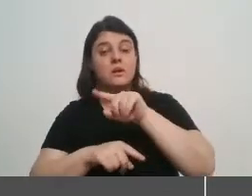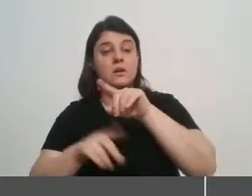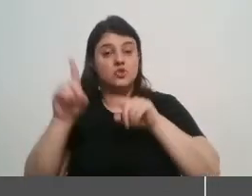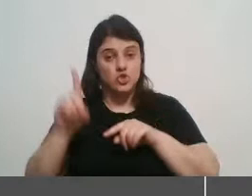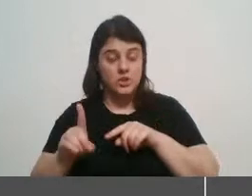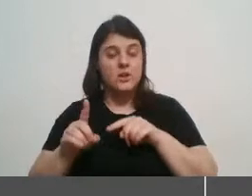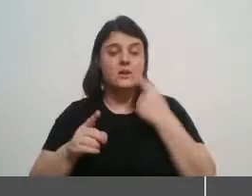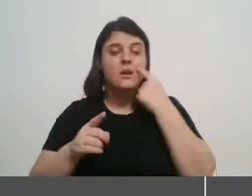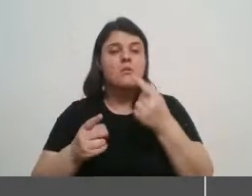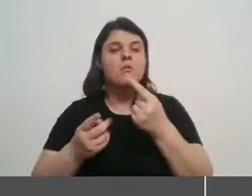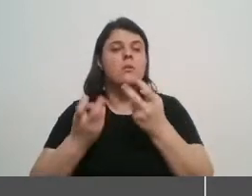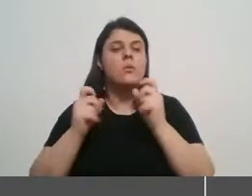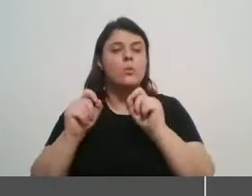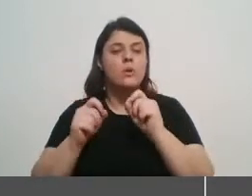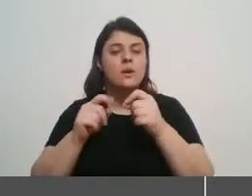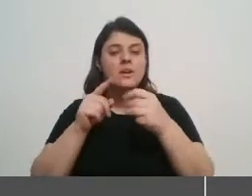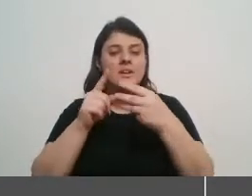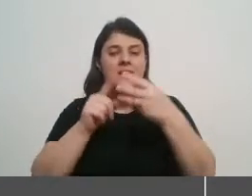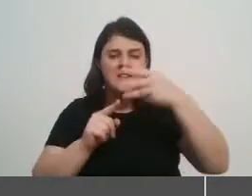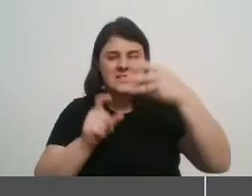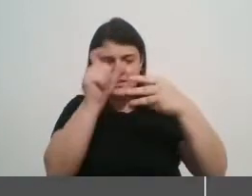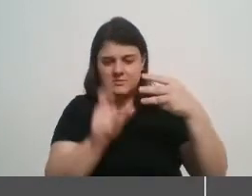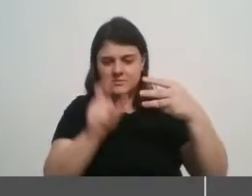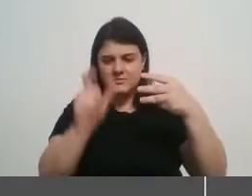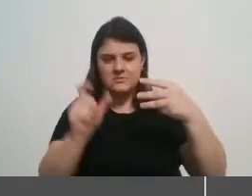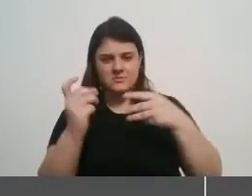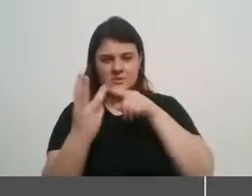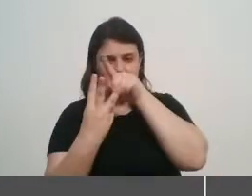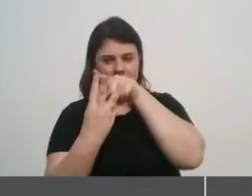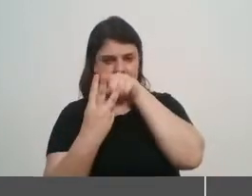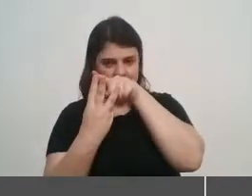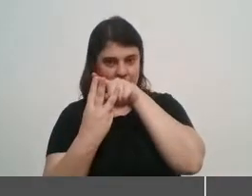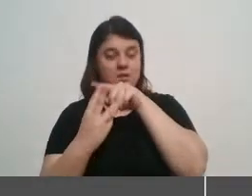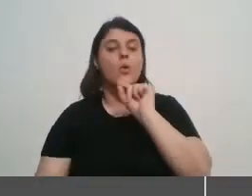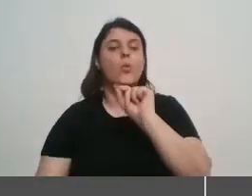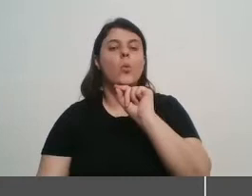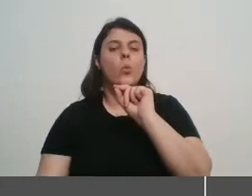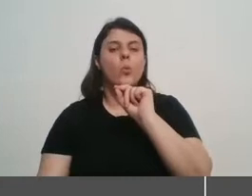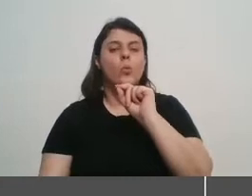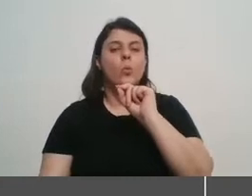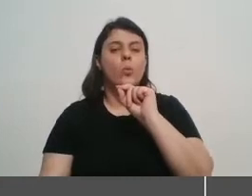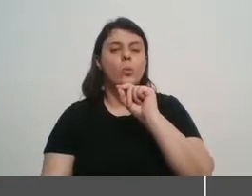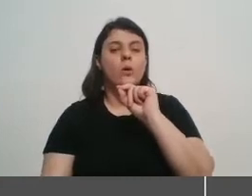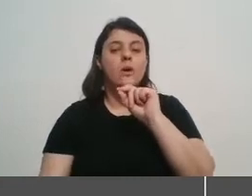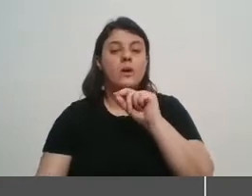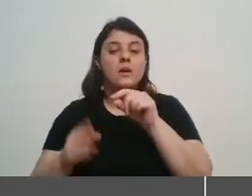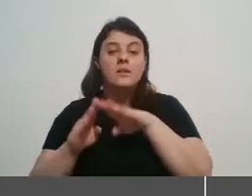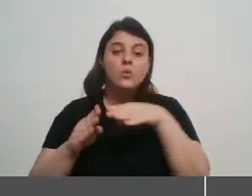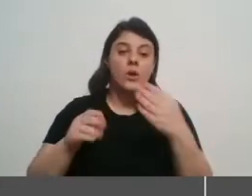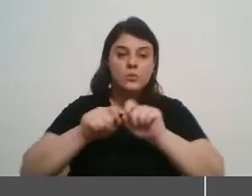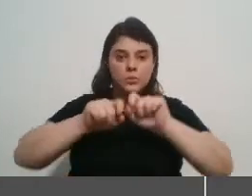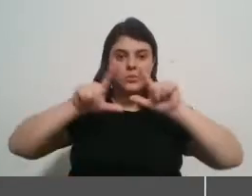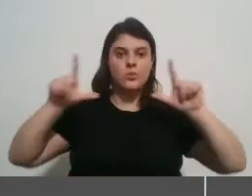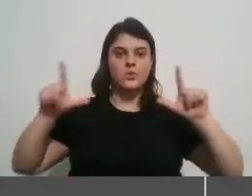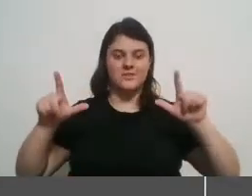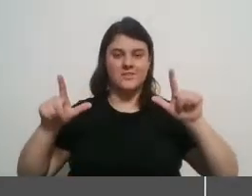olha lá, na terceira tira, o terceiro contato, né, o terceiro frame, ele está ao lado da ampliação gerada por